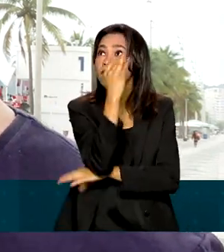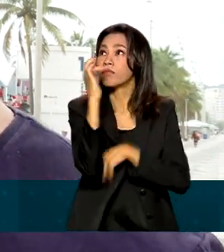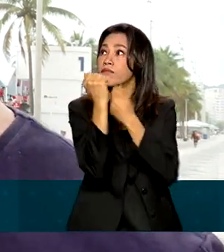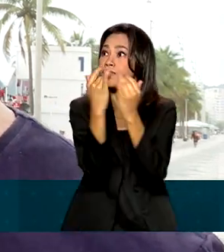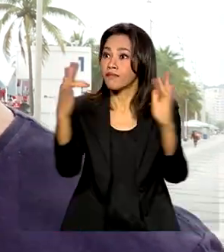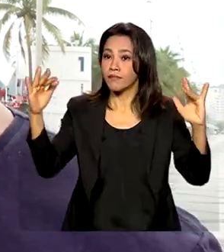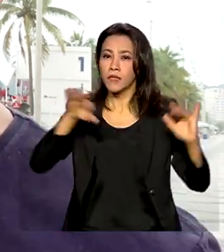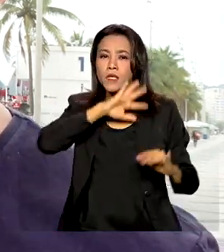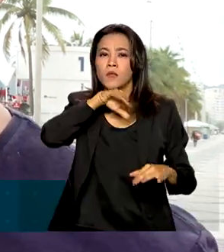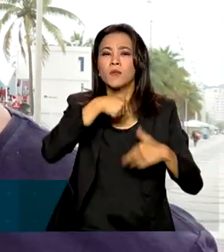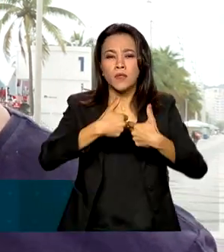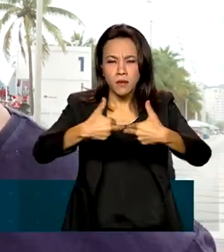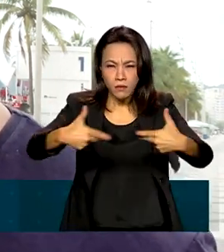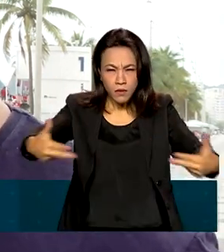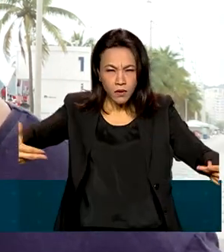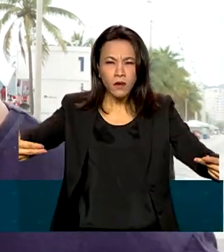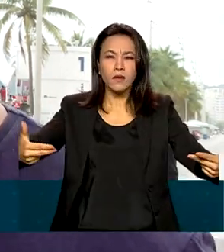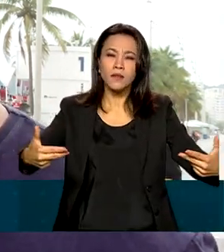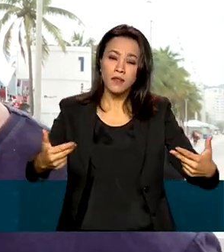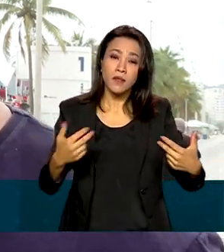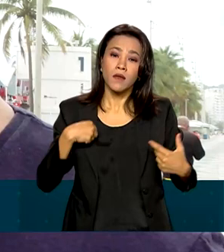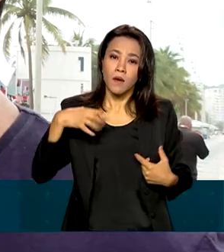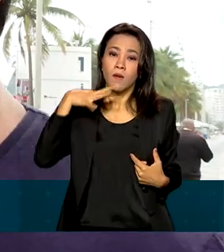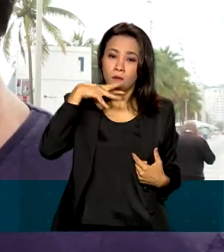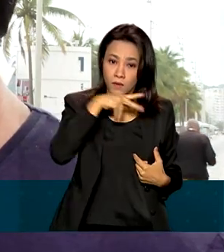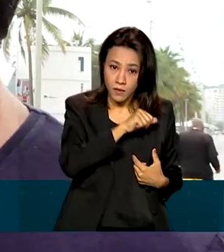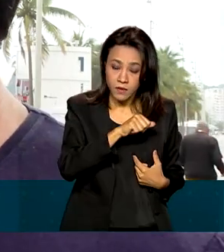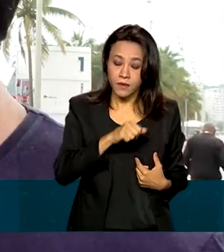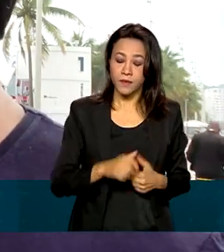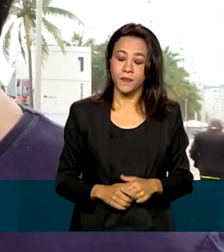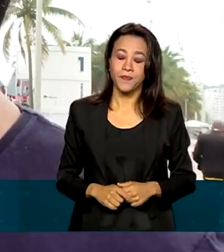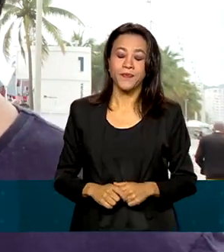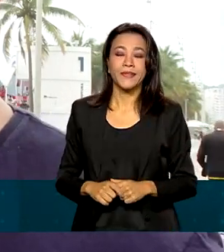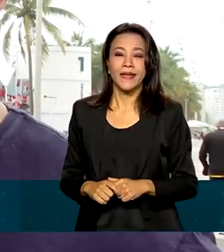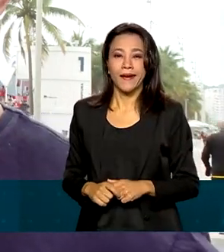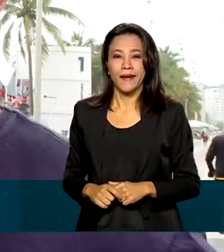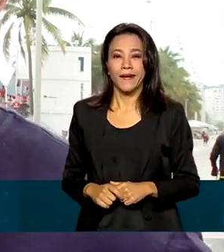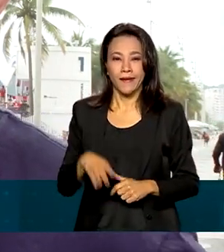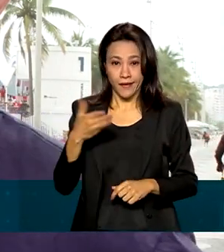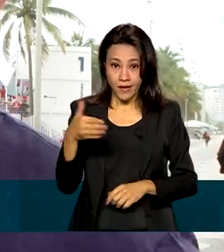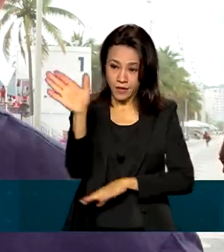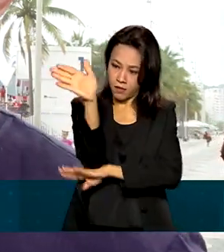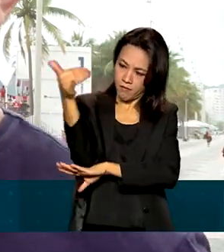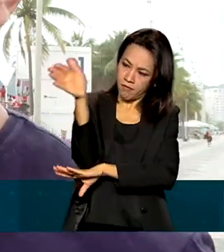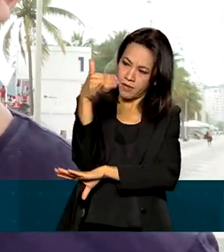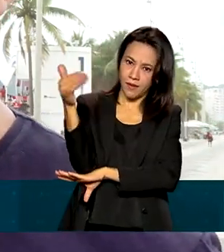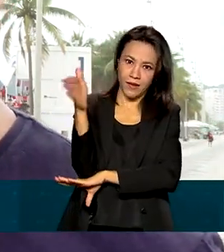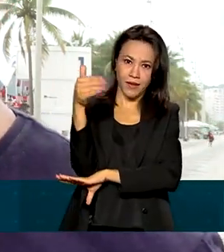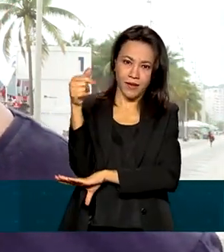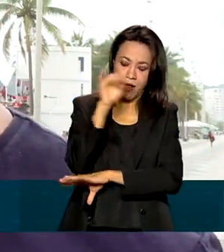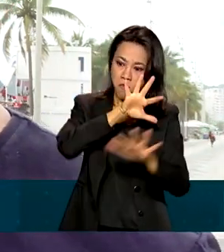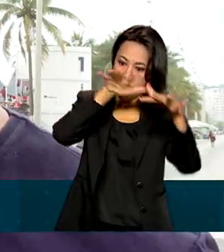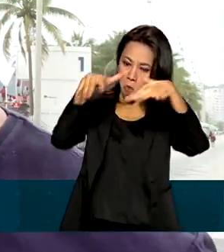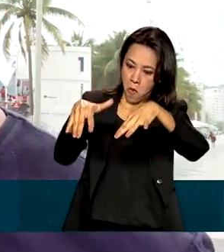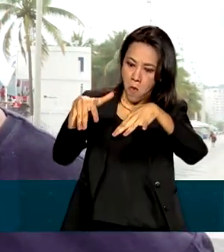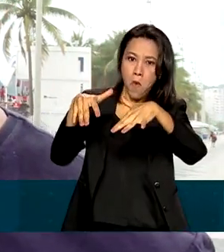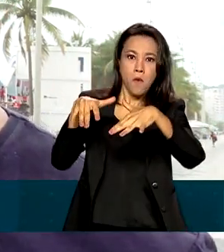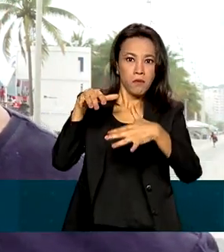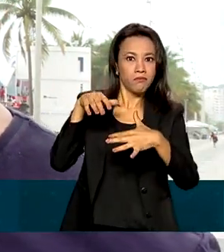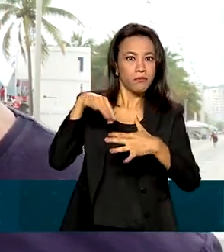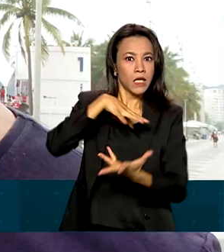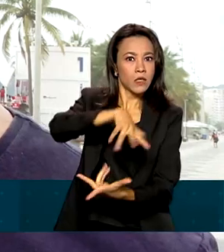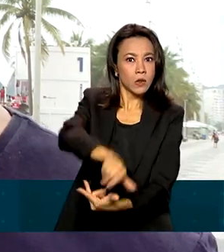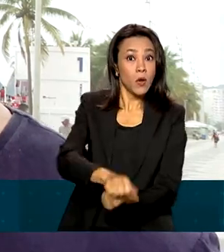para espécies marinhas eu acho que essa um reconhecimento internacional de que o Brasil né Tem